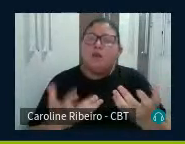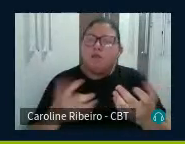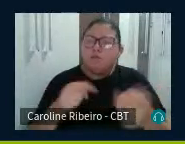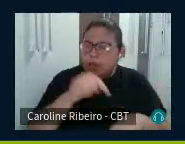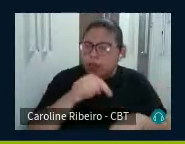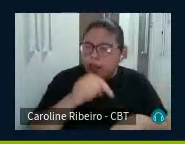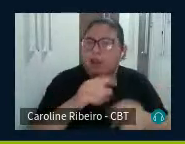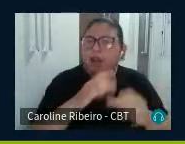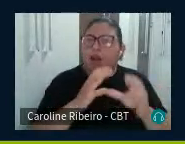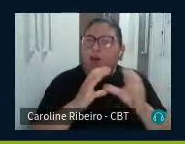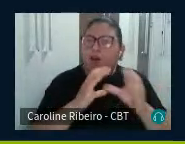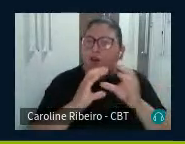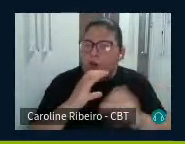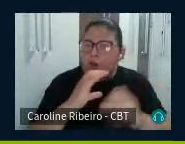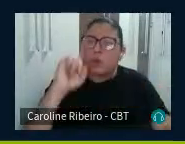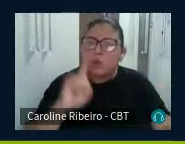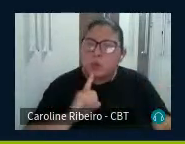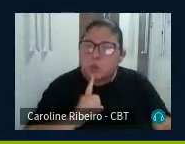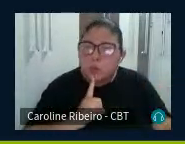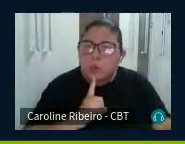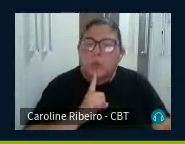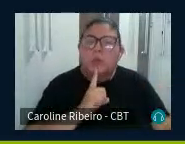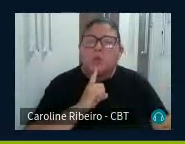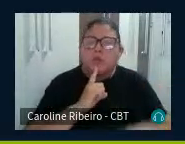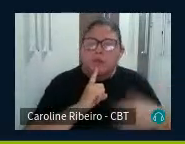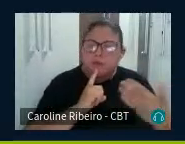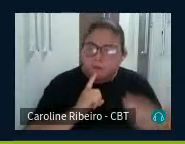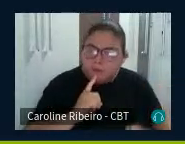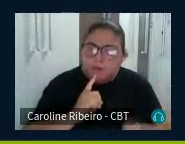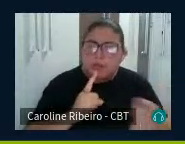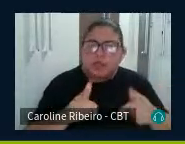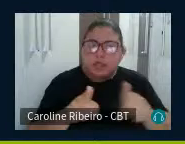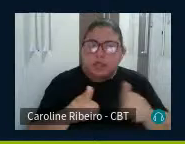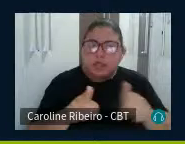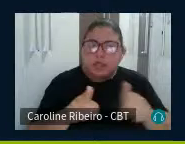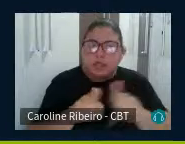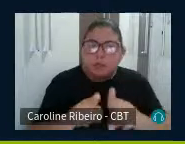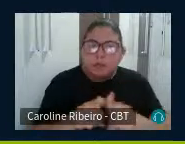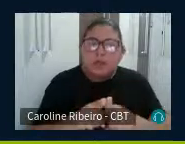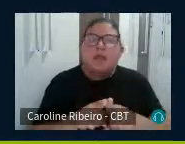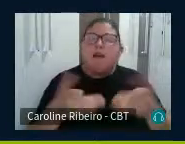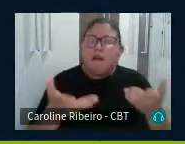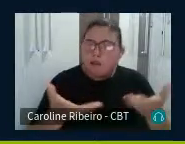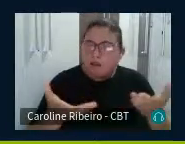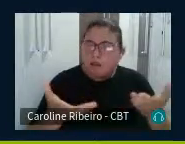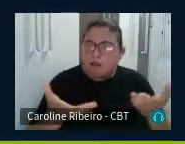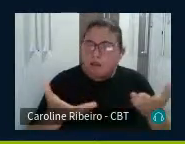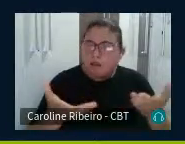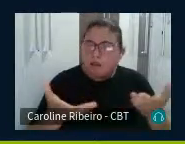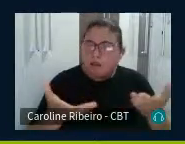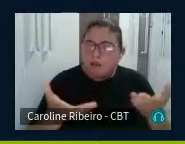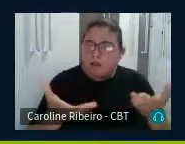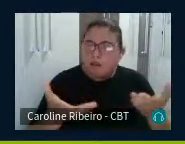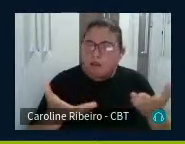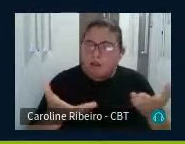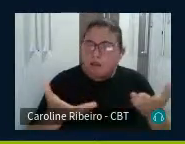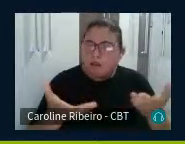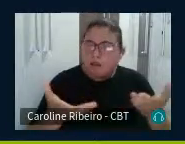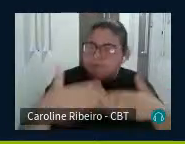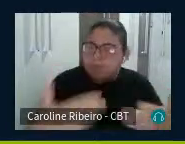de comunicação da pessoa surda, né, e agora também com essa questão